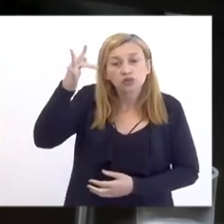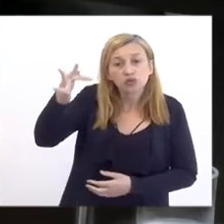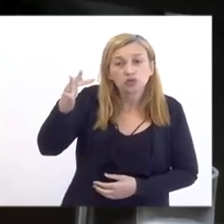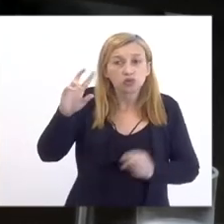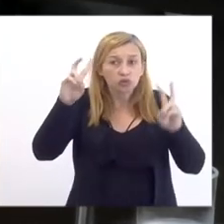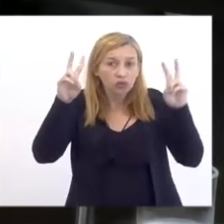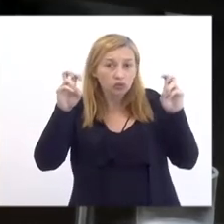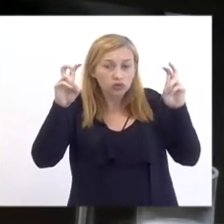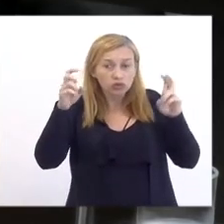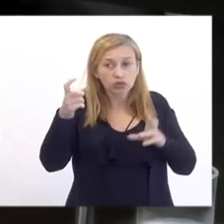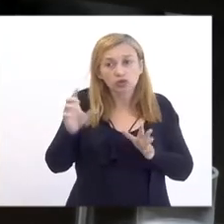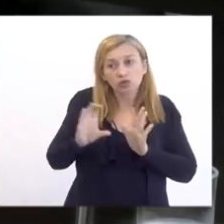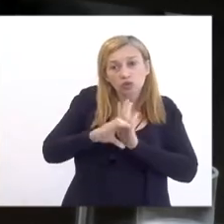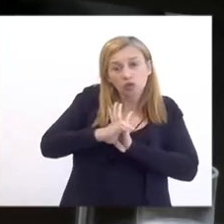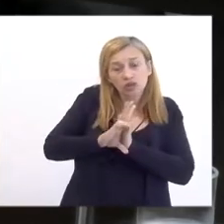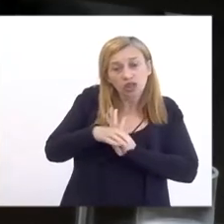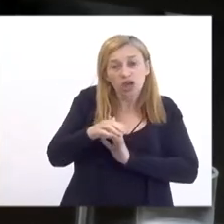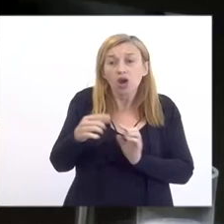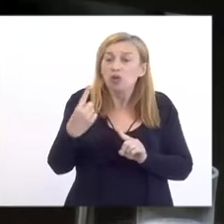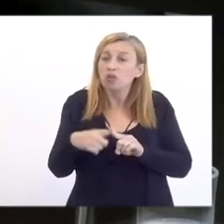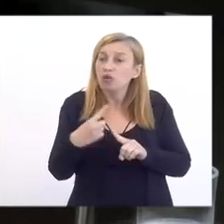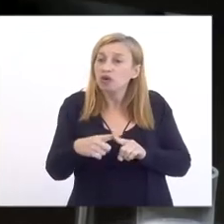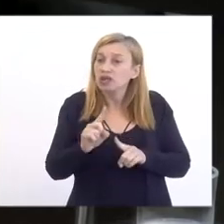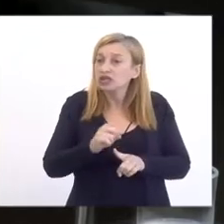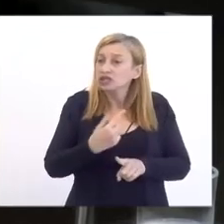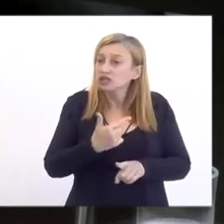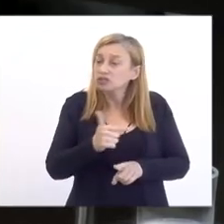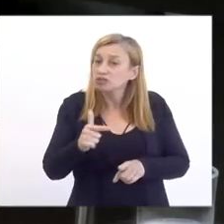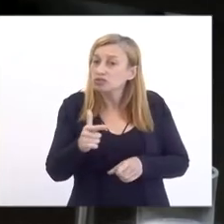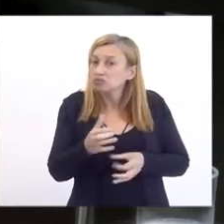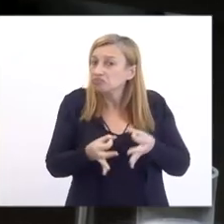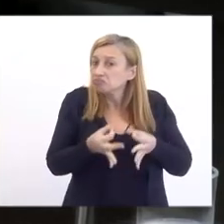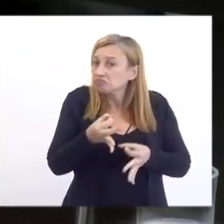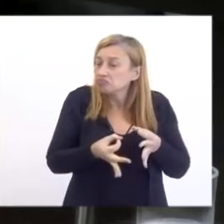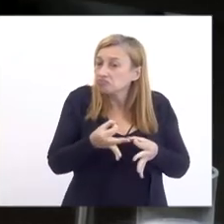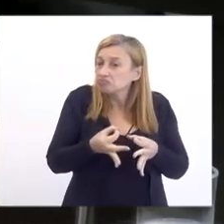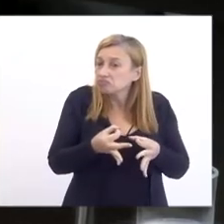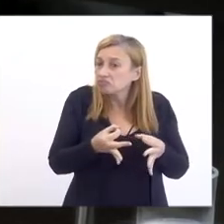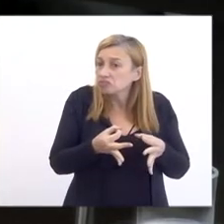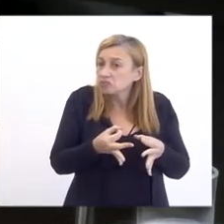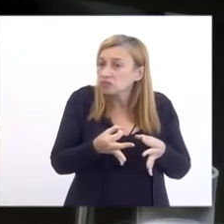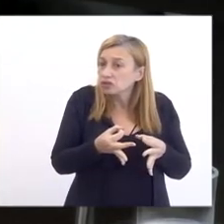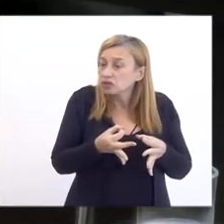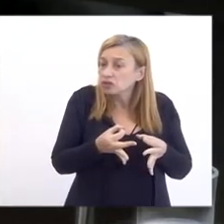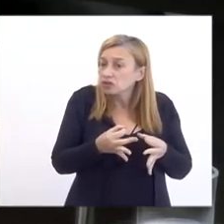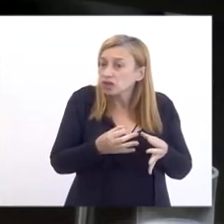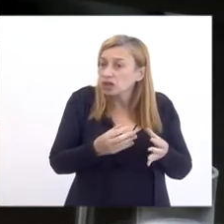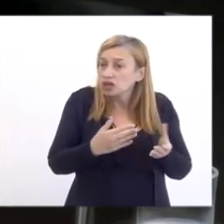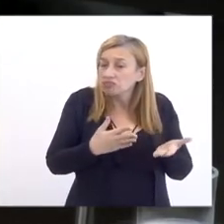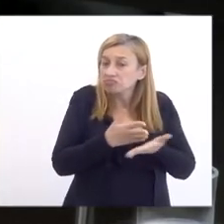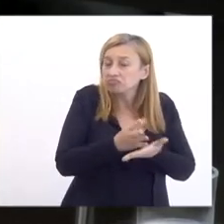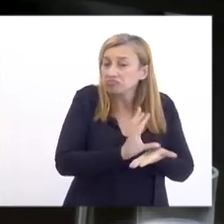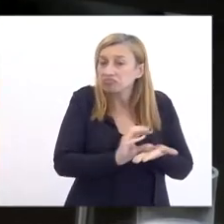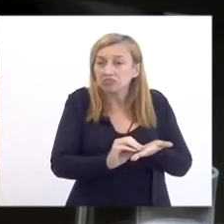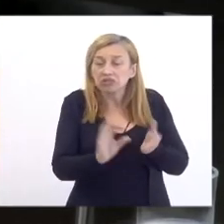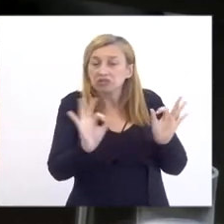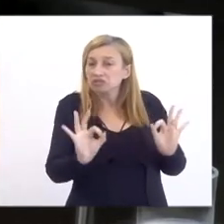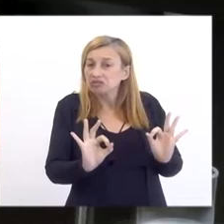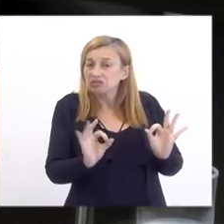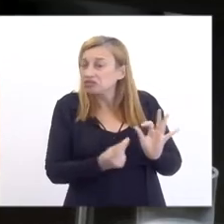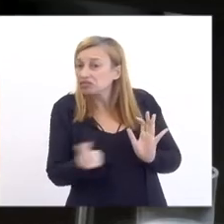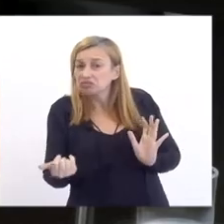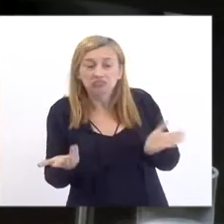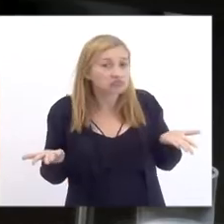questão conceitual. Porque sem jurídico, não tem nem que sair de pauta quando alguém emendar. Para